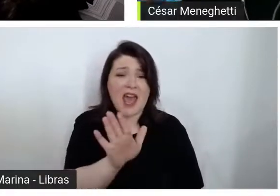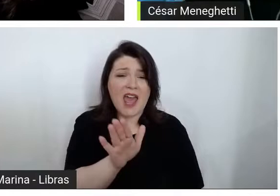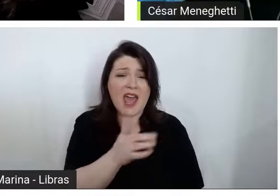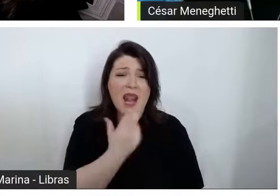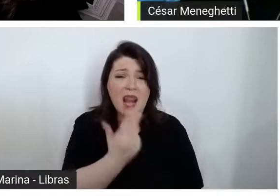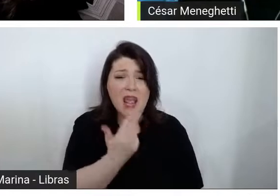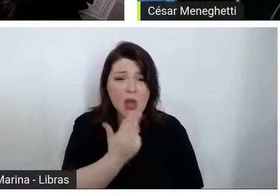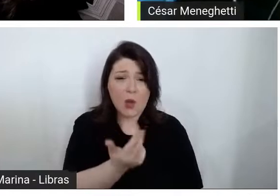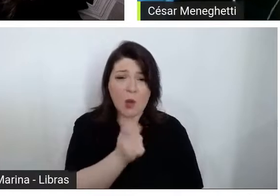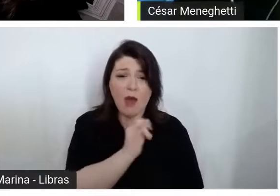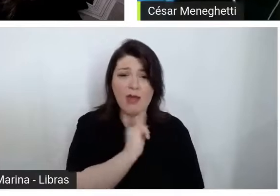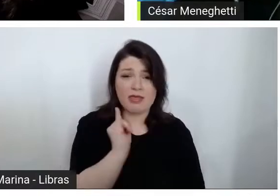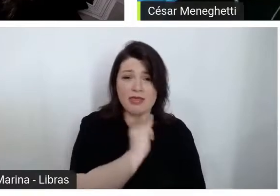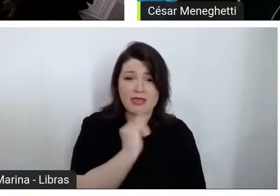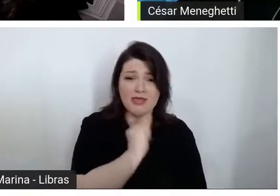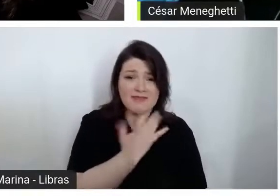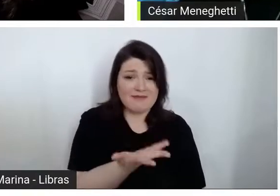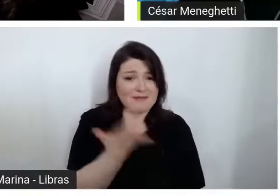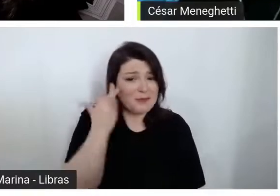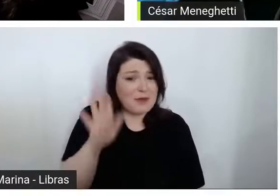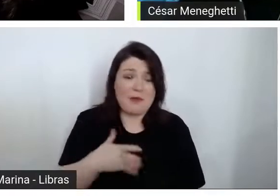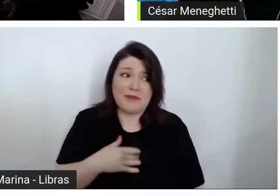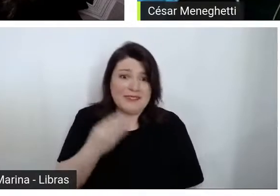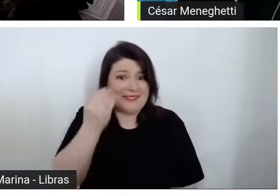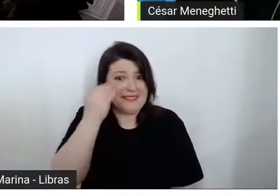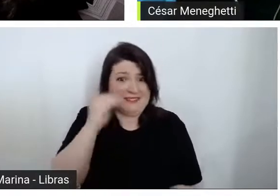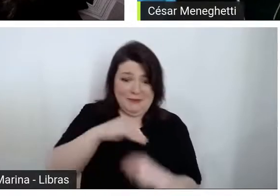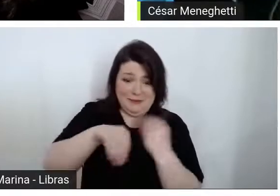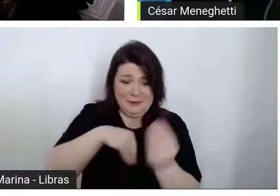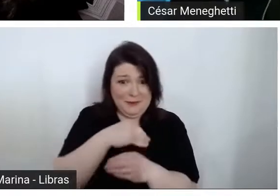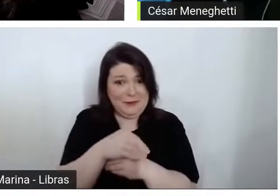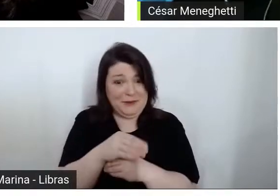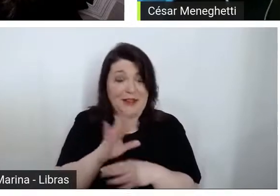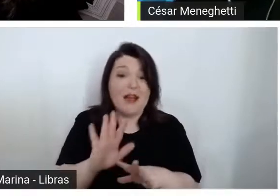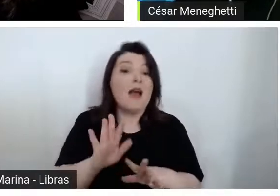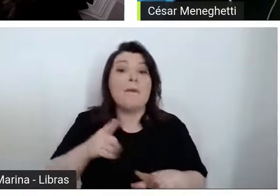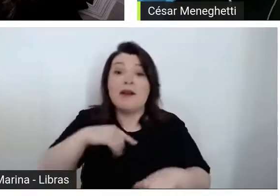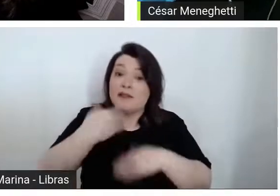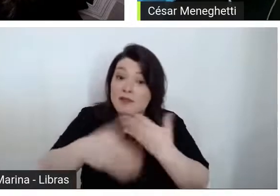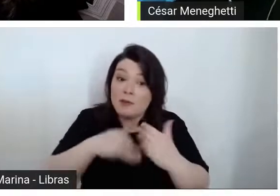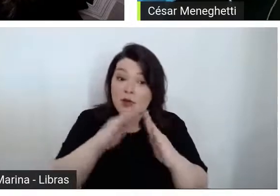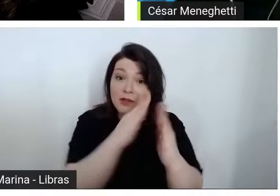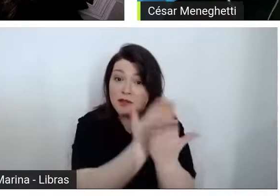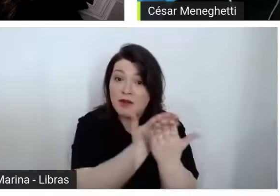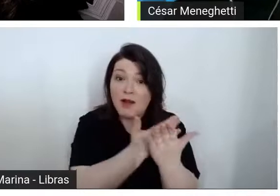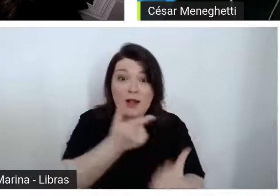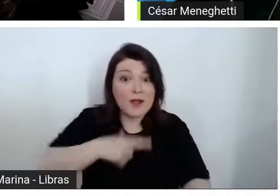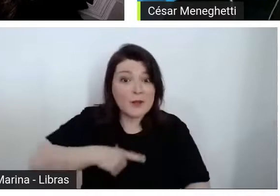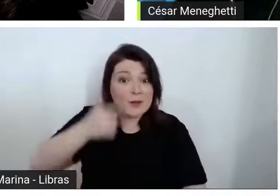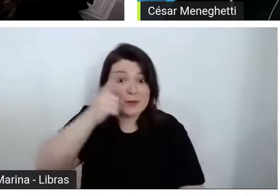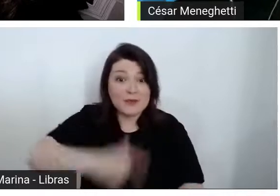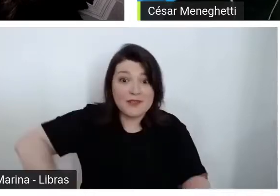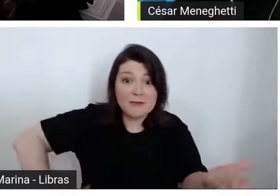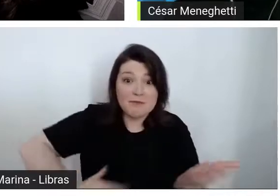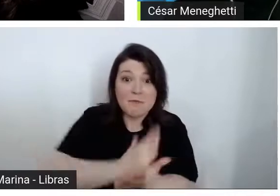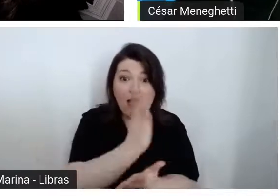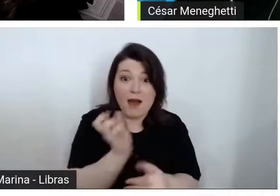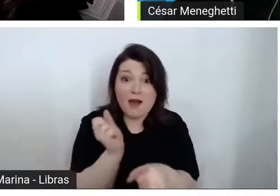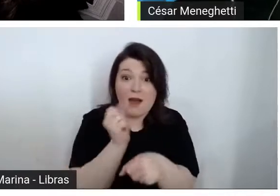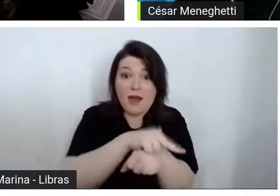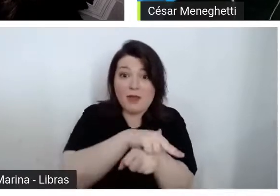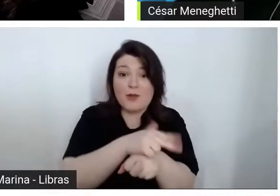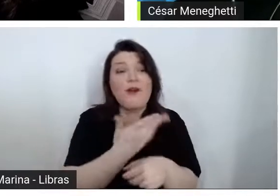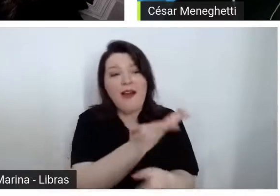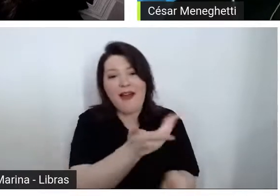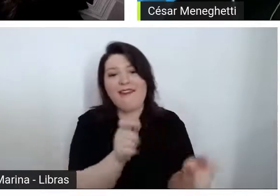de pistolão para entrar nessa escola, acabei entrando e acabei fazendo essa